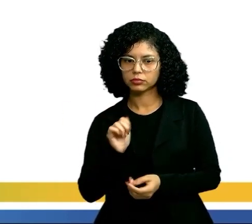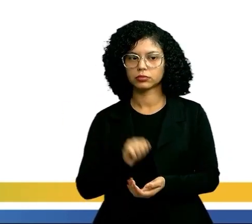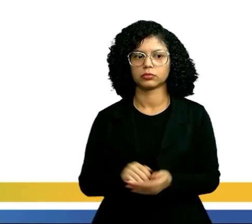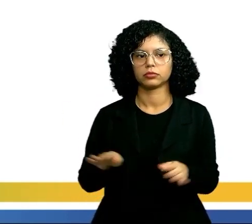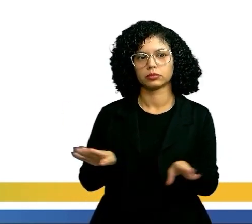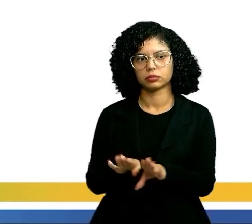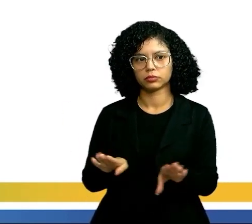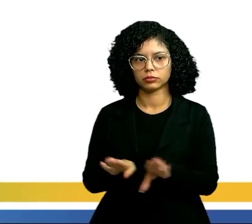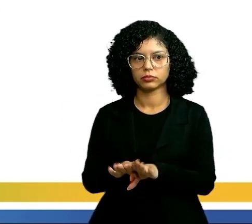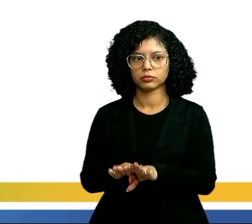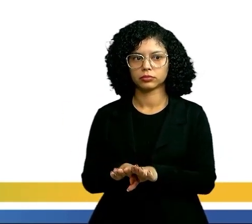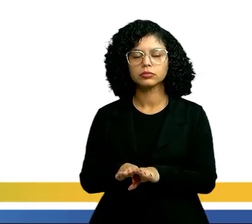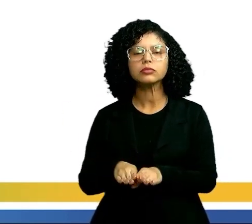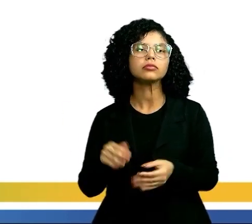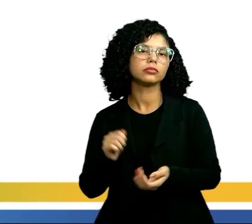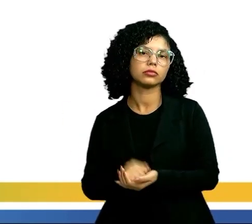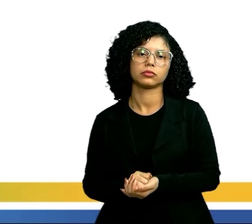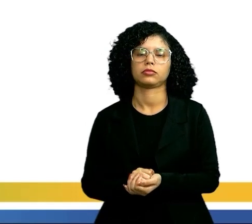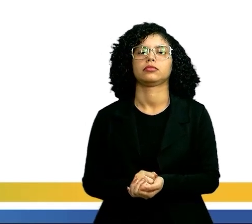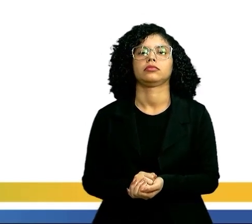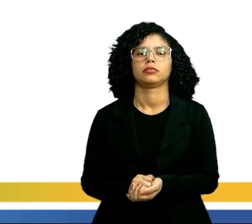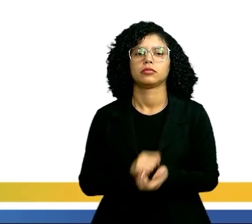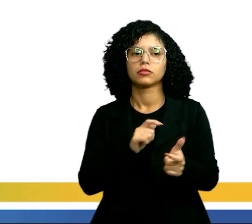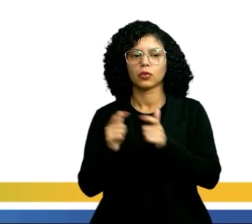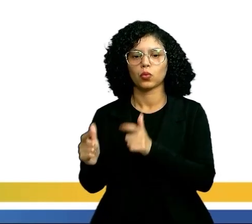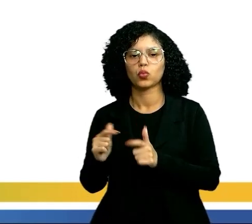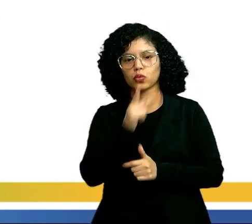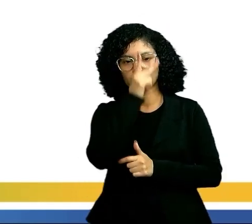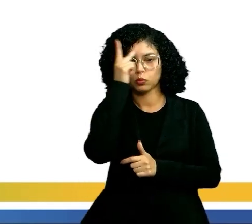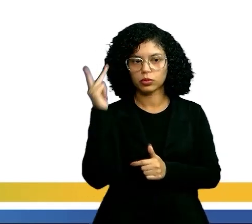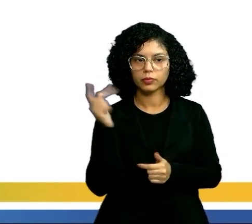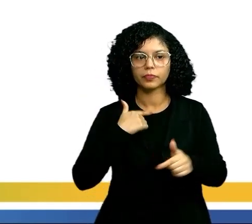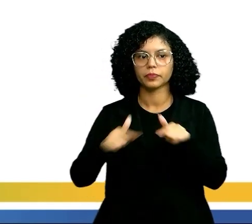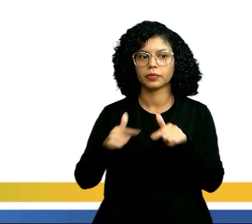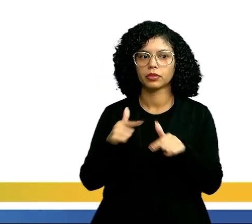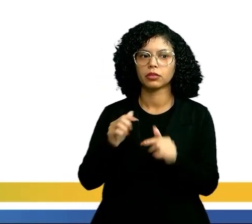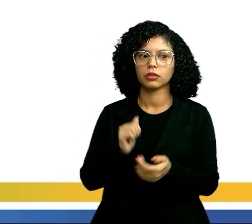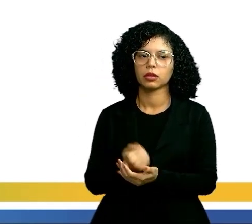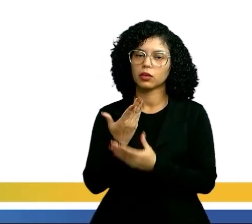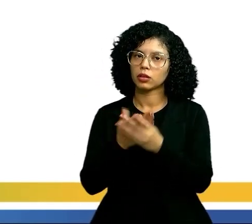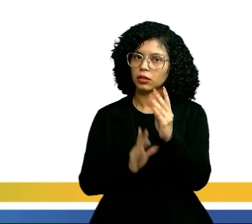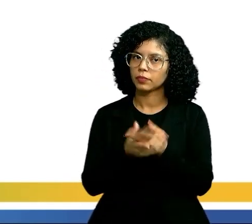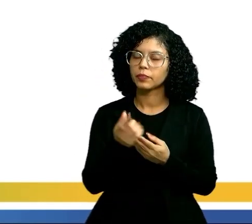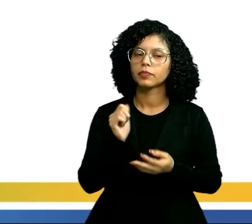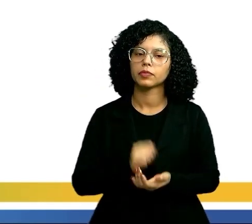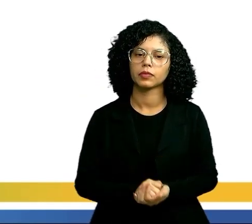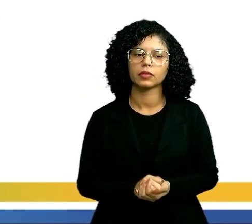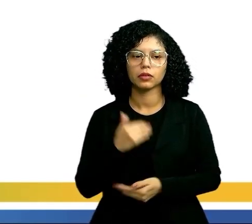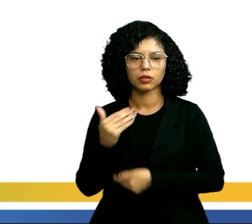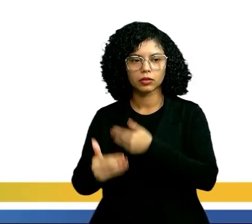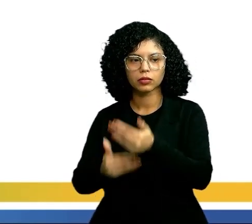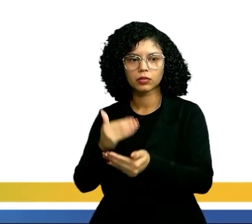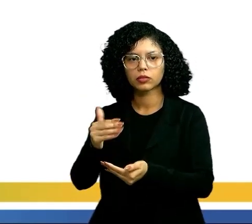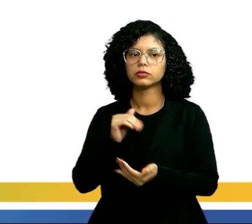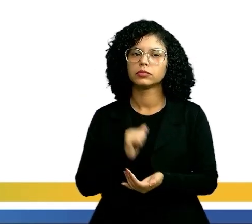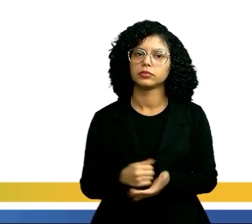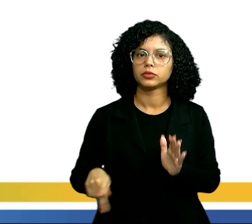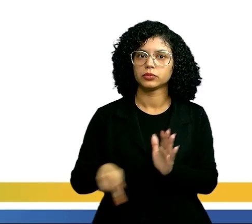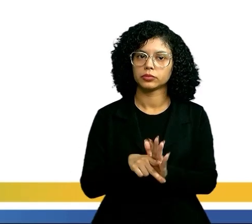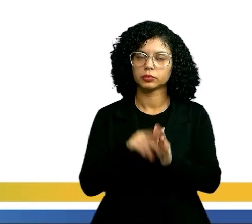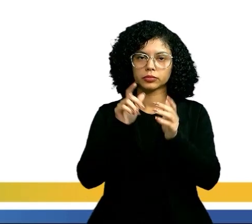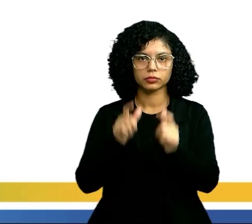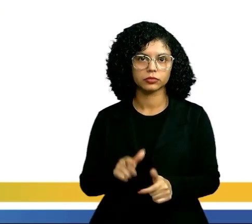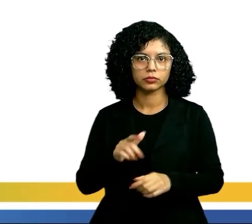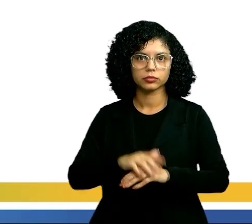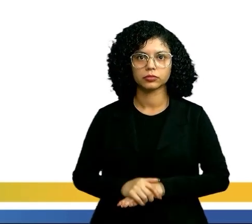um vilarejo um tanto bucólico, ali onde as pessoas estão trabalhando nas suas manufaturas, desenvolvendo o próprio